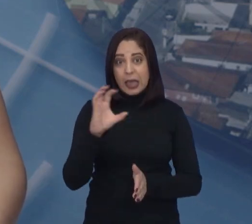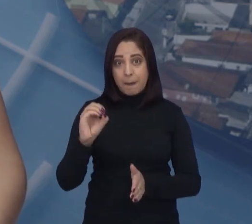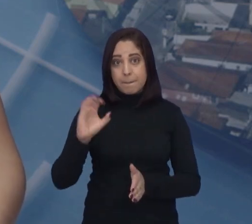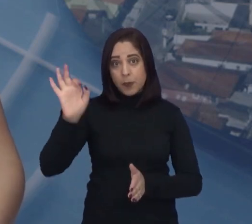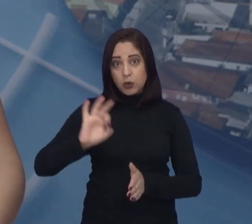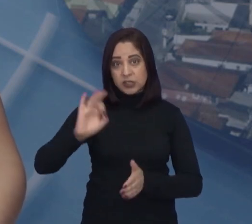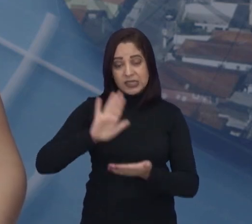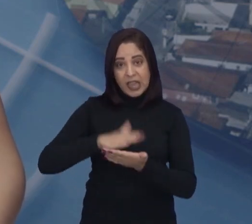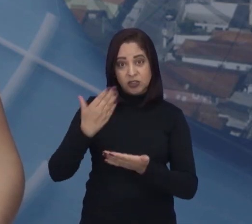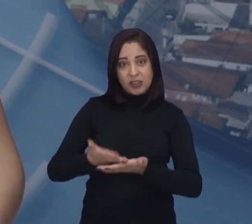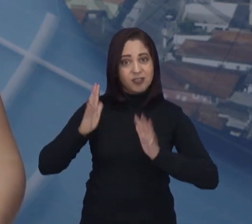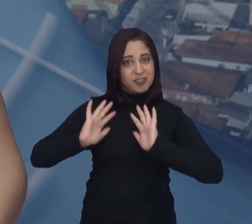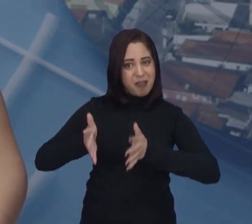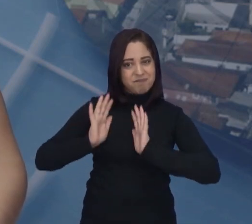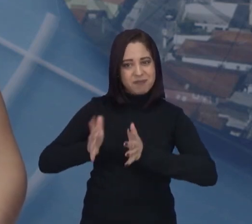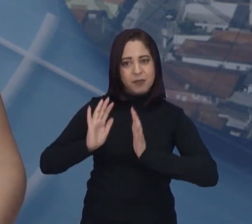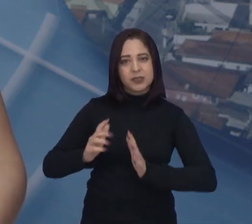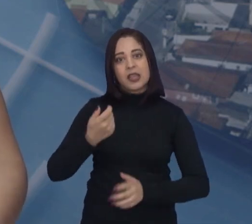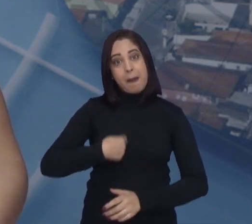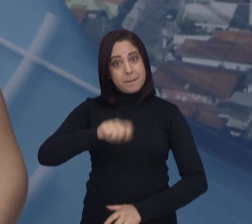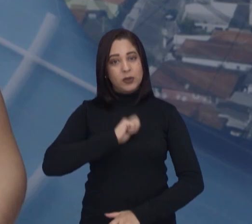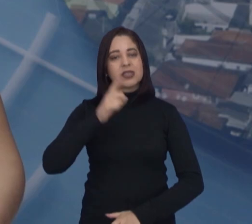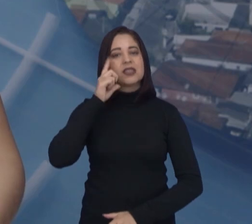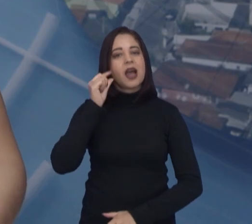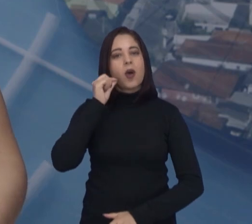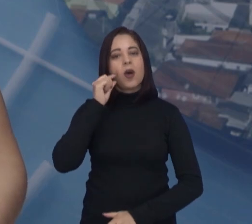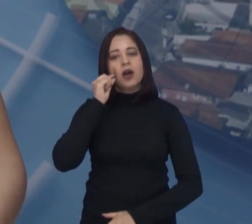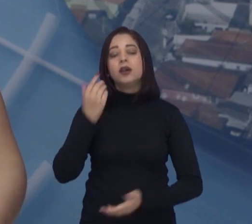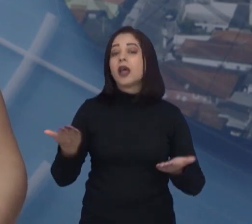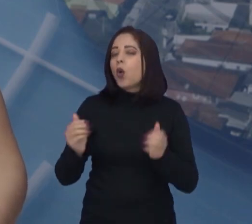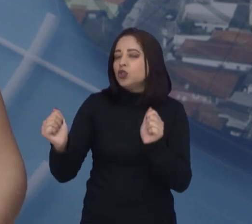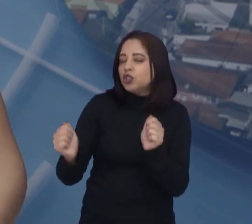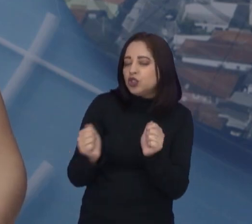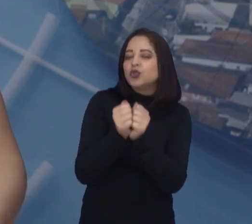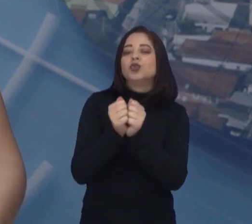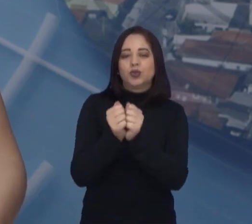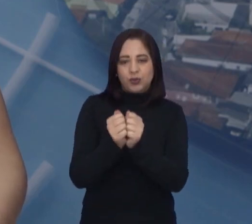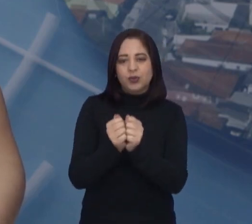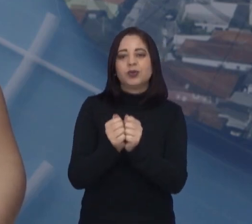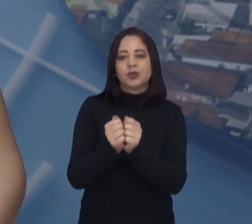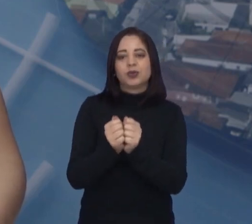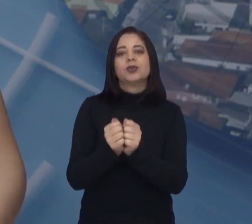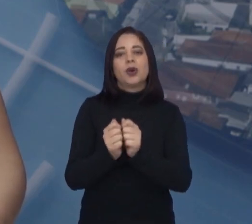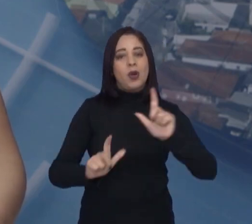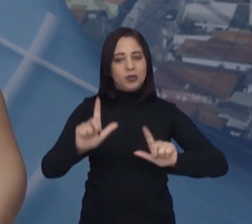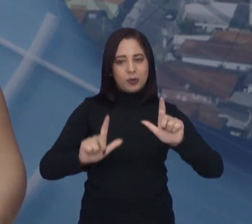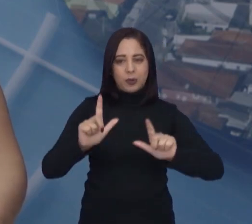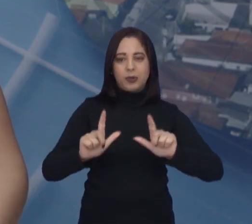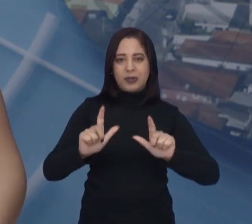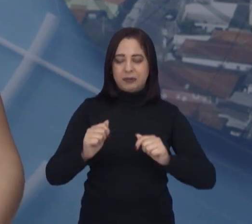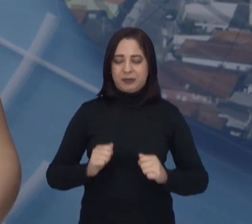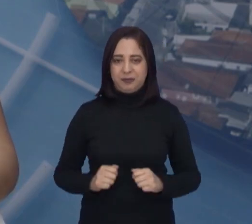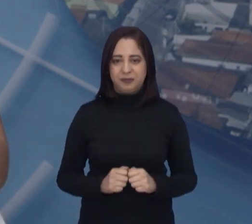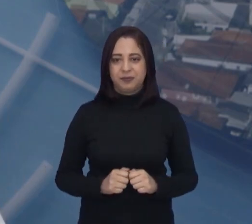100% traduzido em Libras. A Ana Furtado, intérprete, está conosco mais uma vez. Seguimos aqui então no